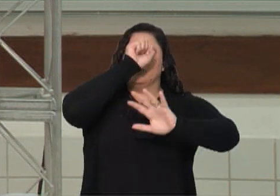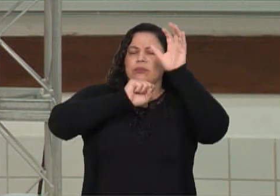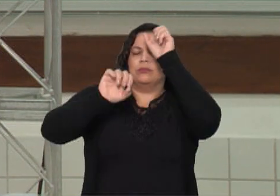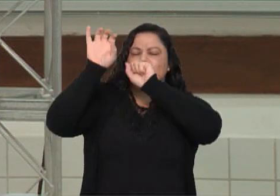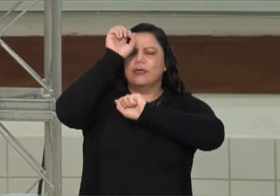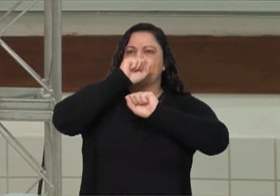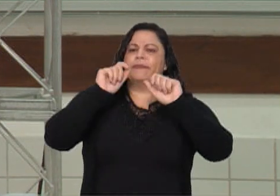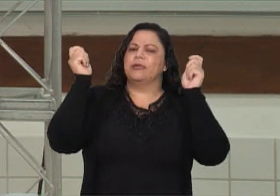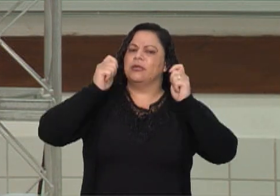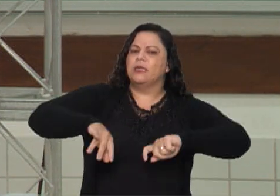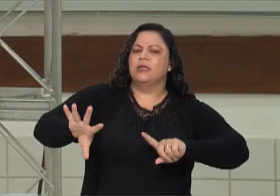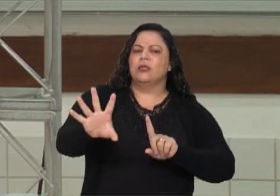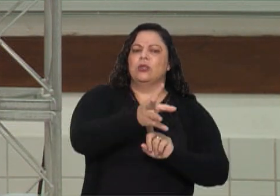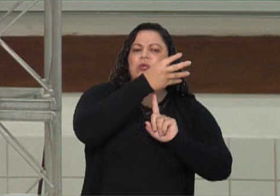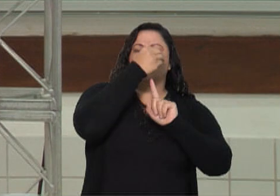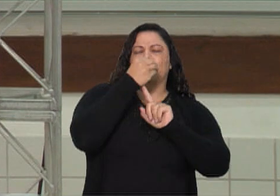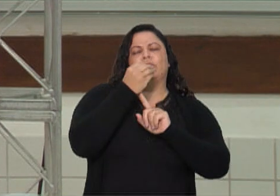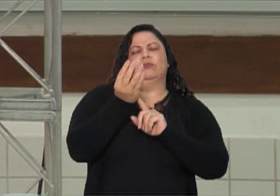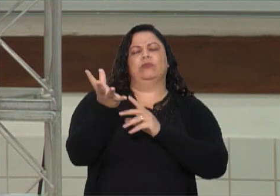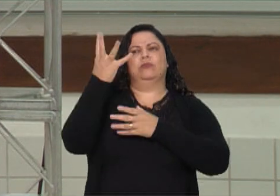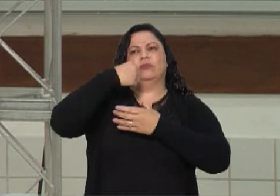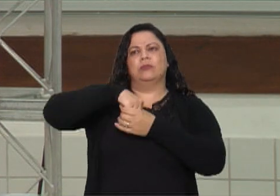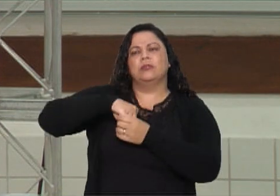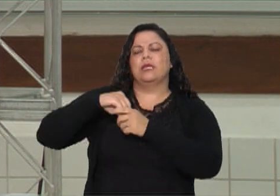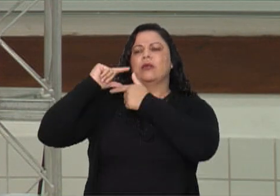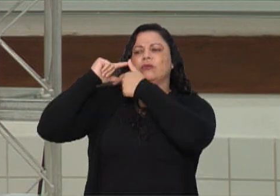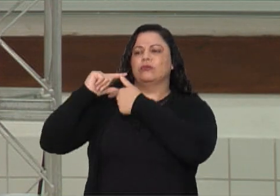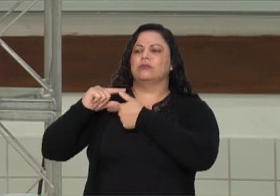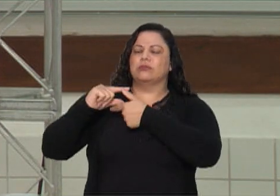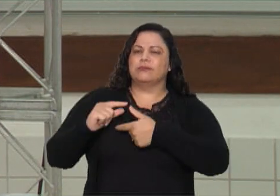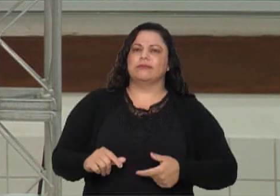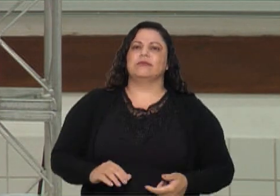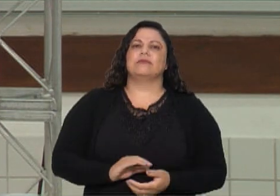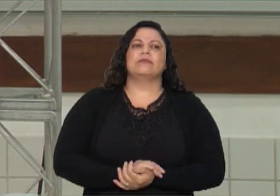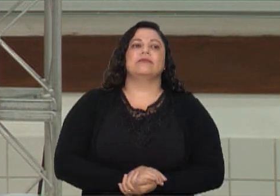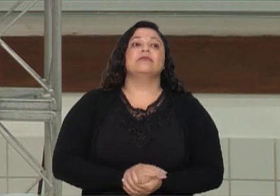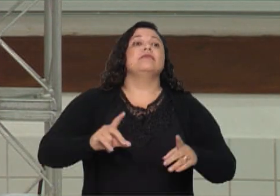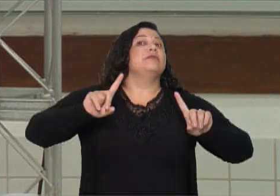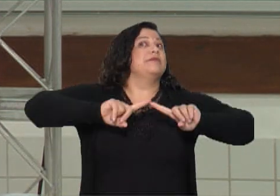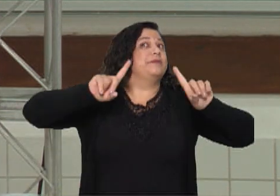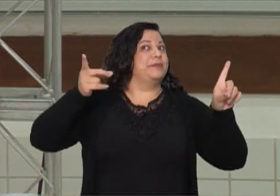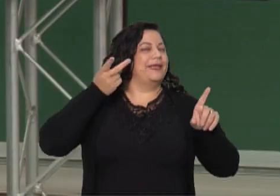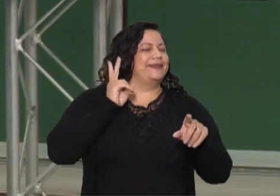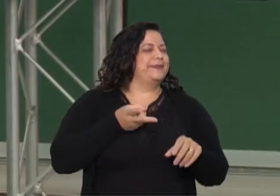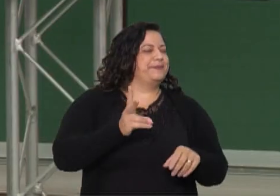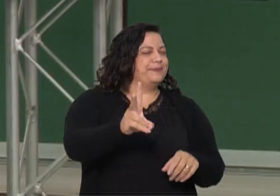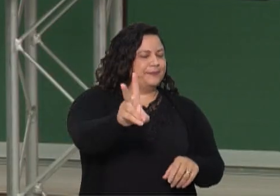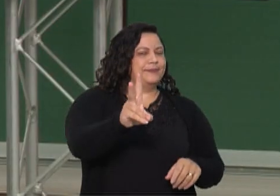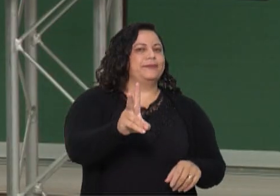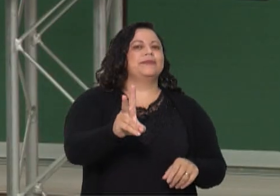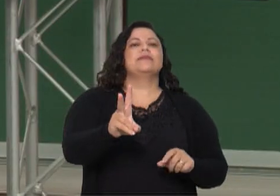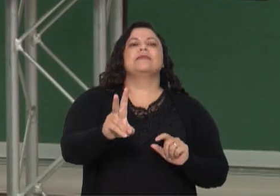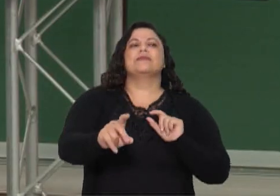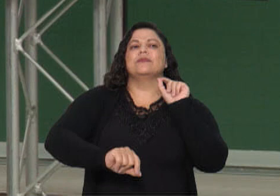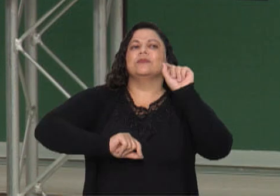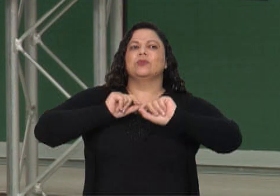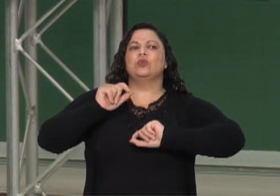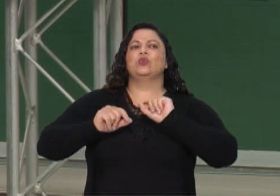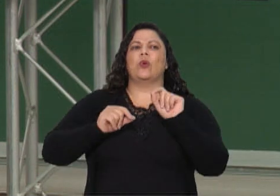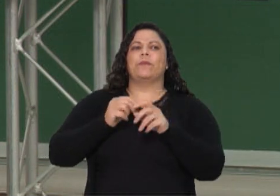pouco sobre arte dentro desse estilo conservador, ok? Mas seguiu em frente, né,